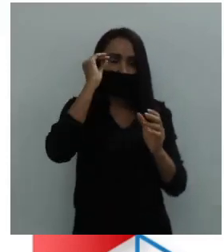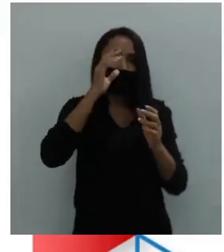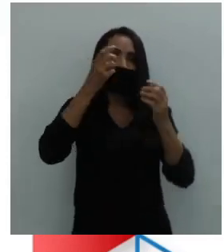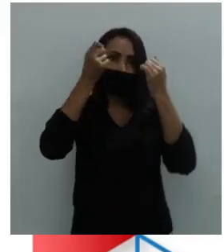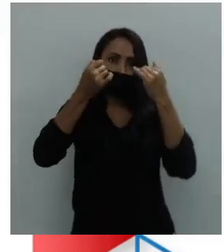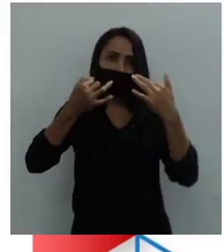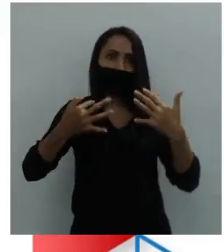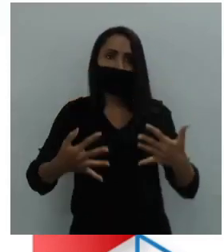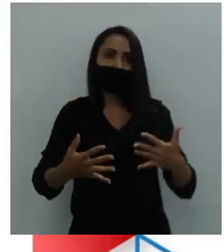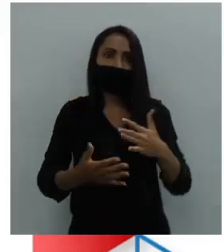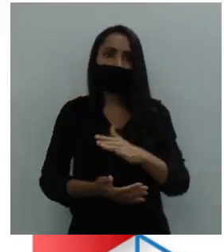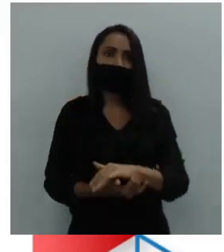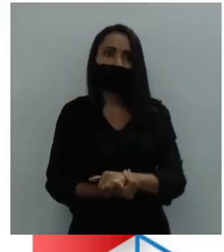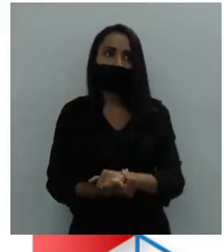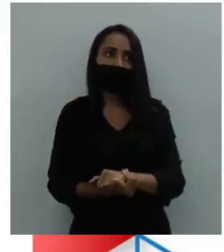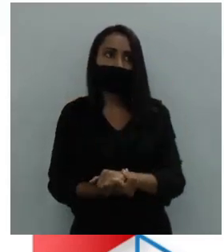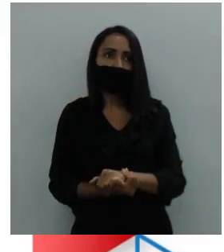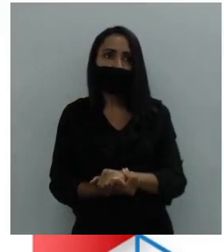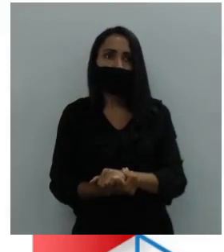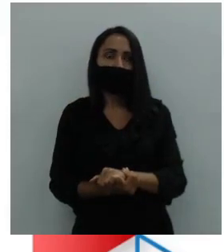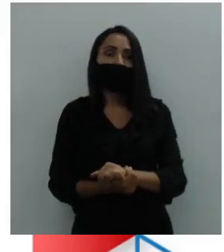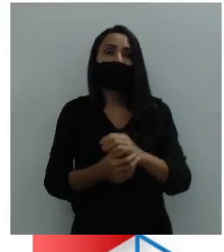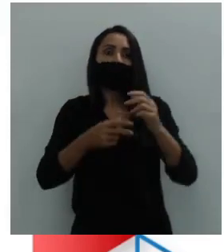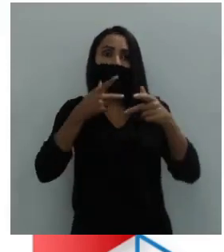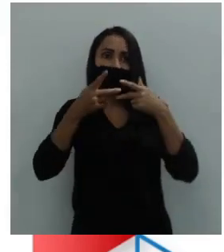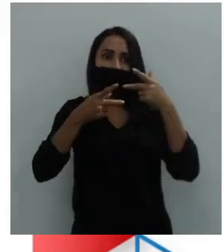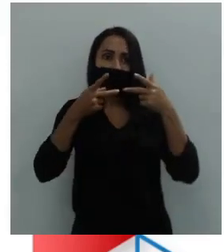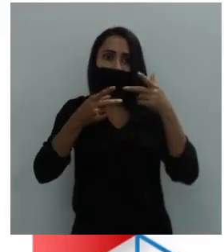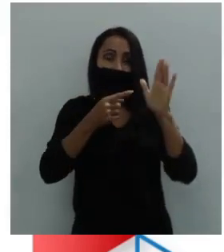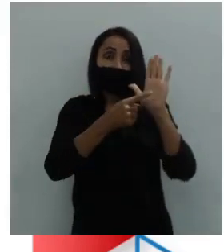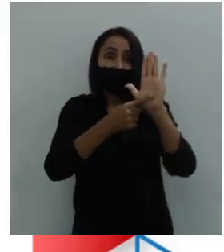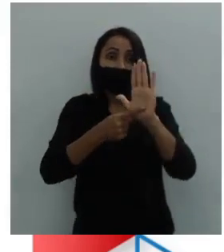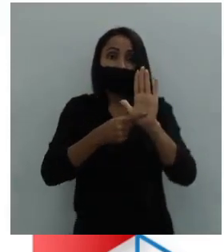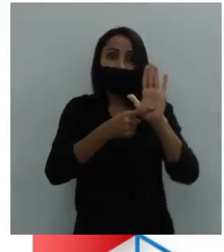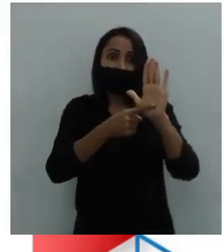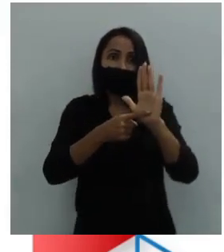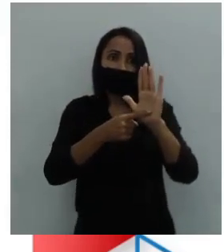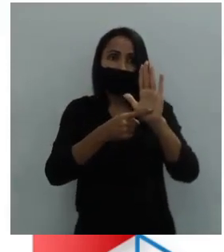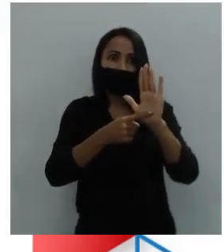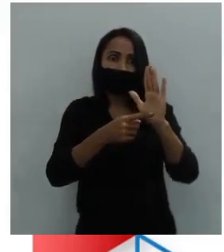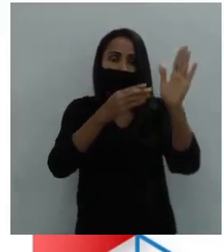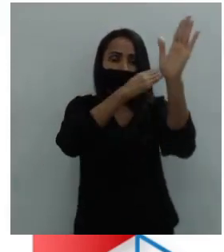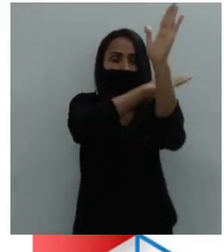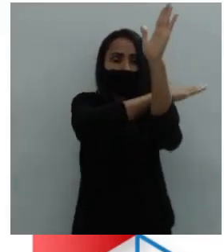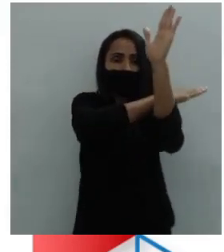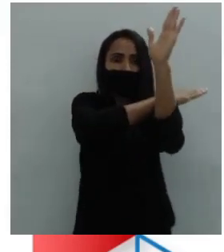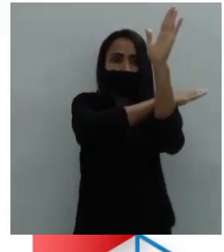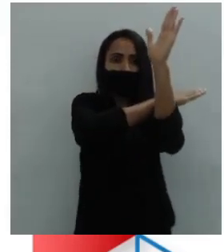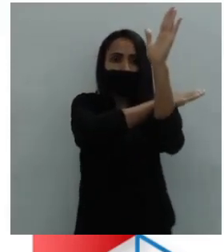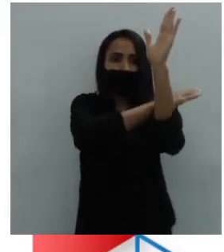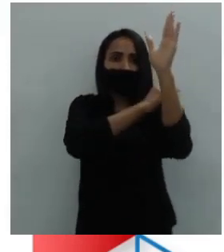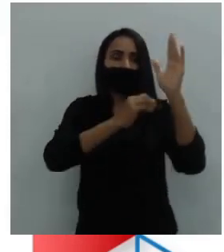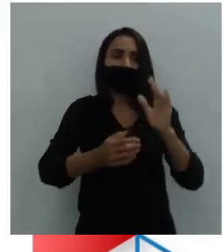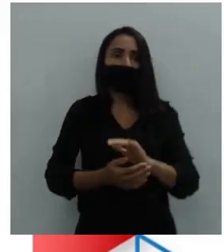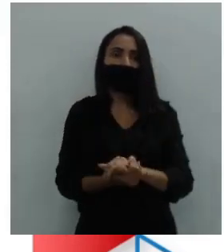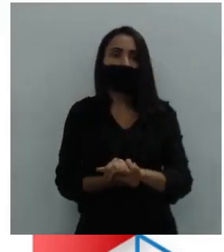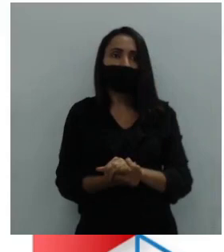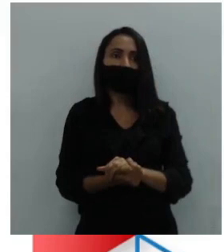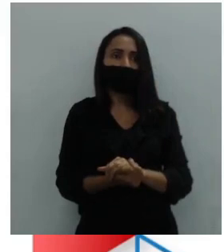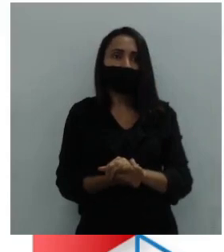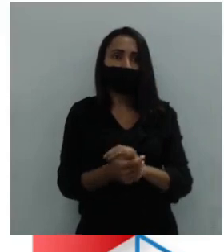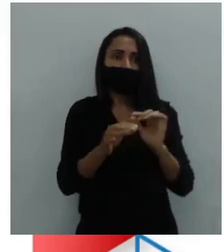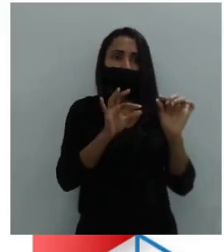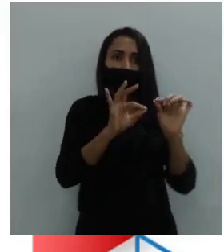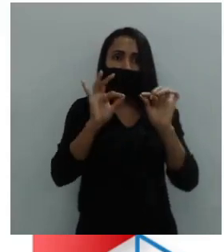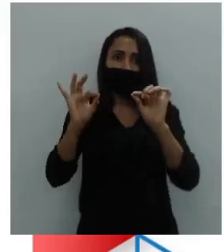isso. Acabei de falar, mostrando no plano cartesiano os sinais. Tá tranquilo? E